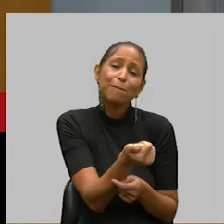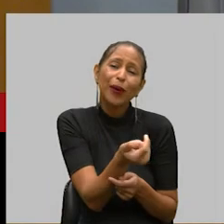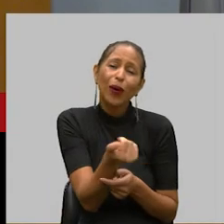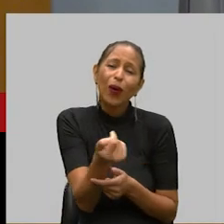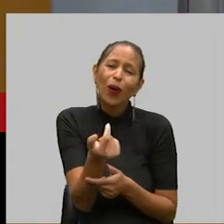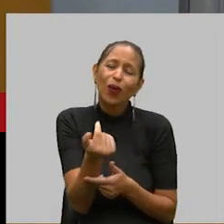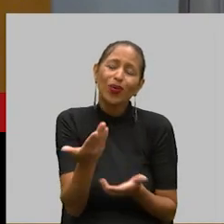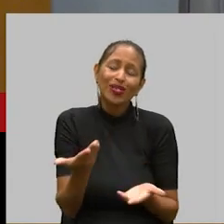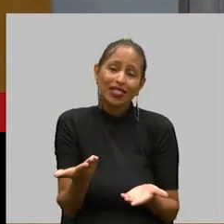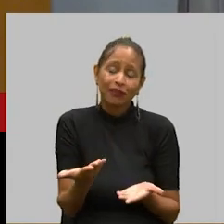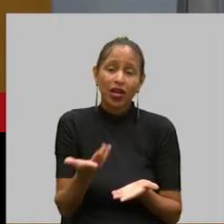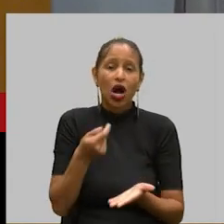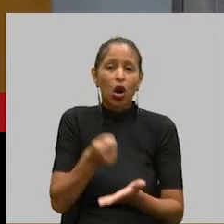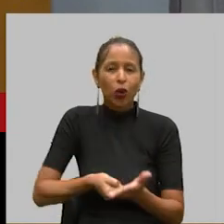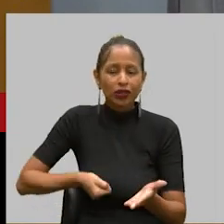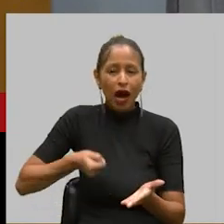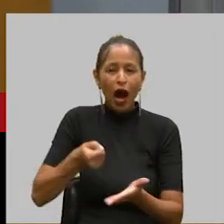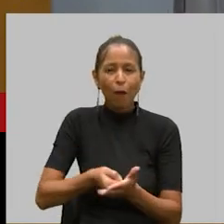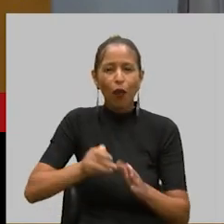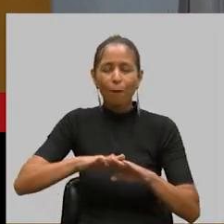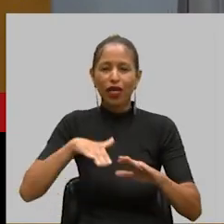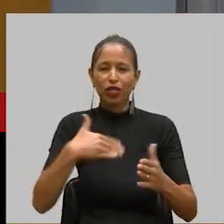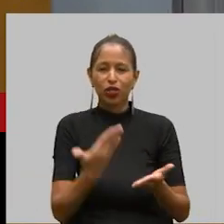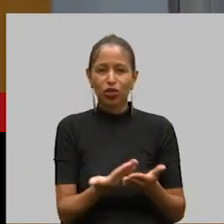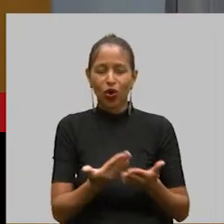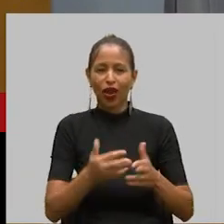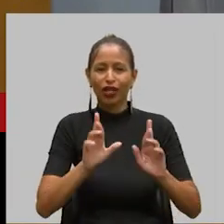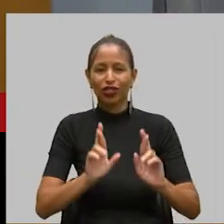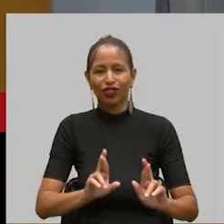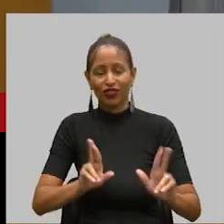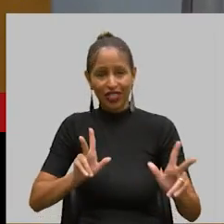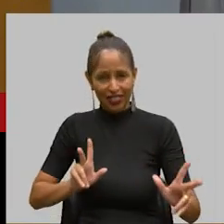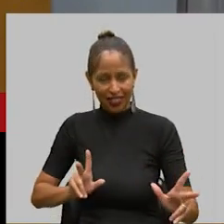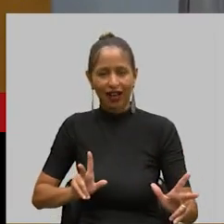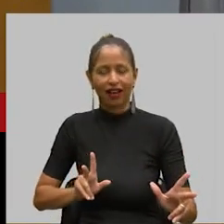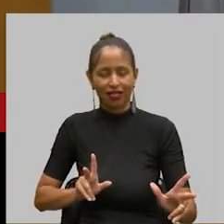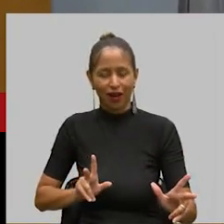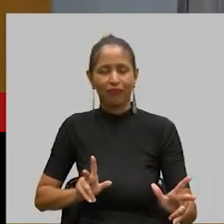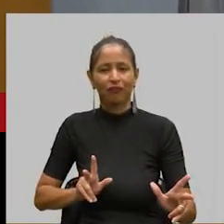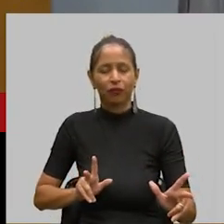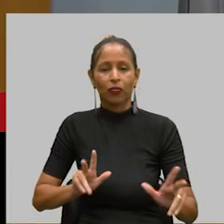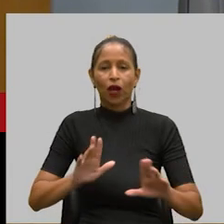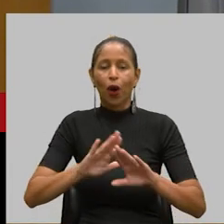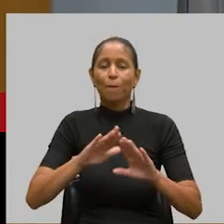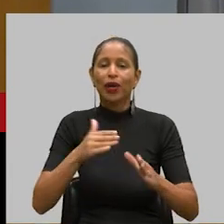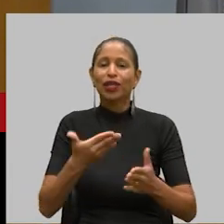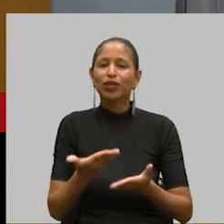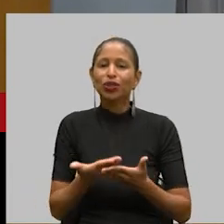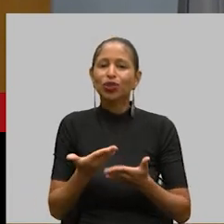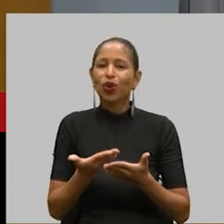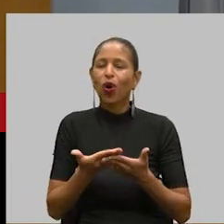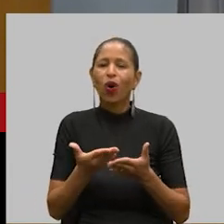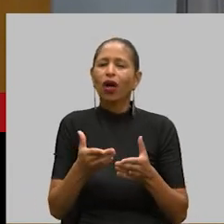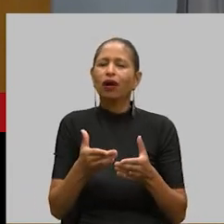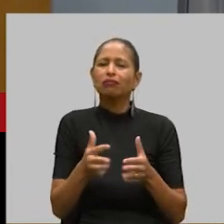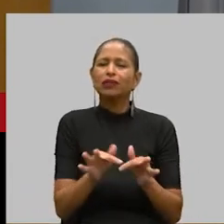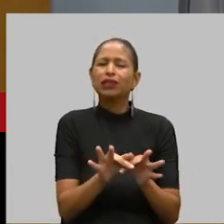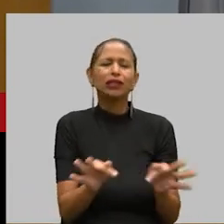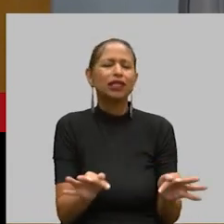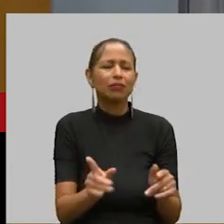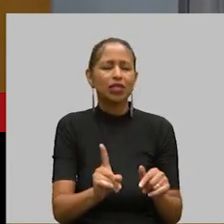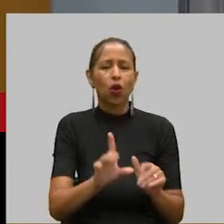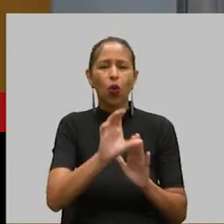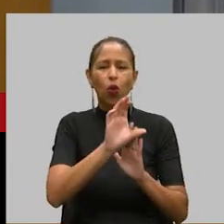gente lutou por uma escola diferenciada uma escola que não fosse a escola convencional que tivesse um